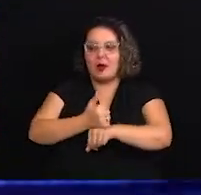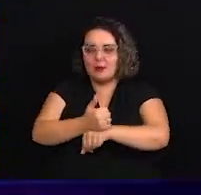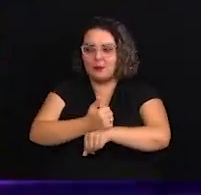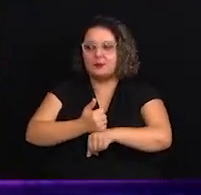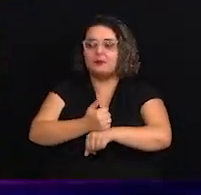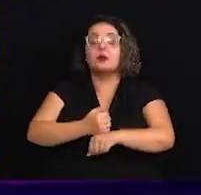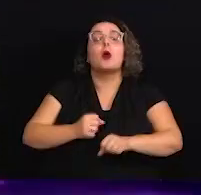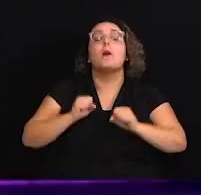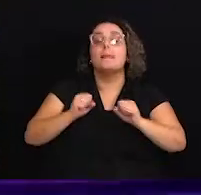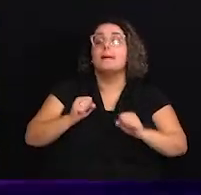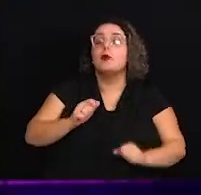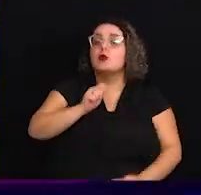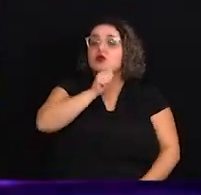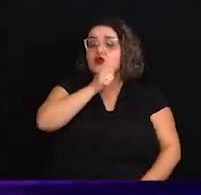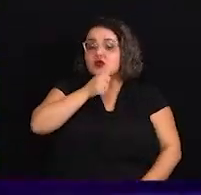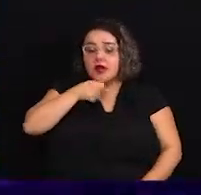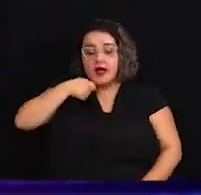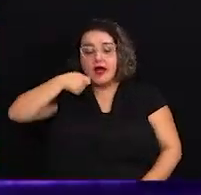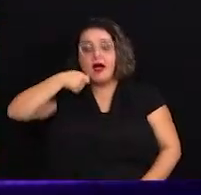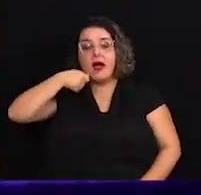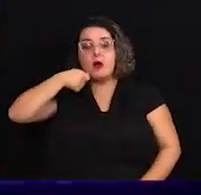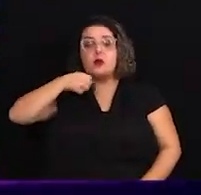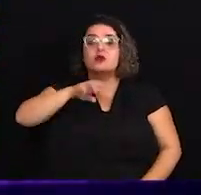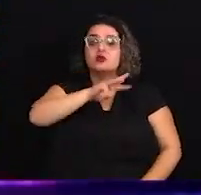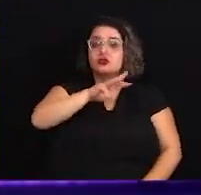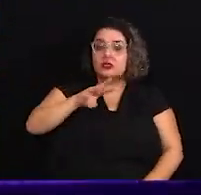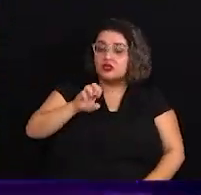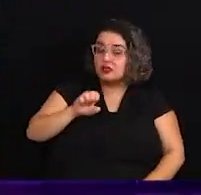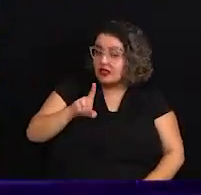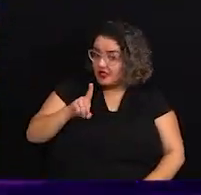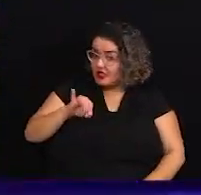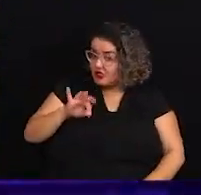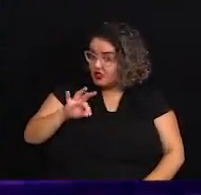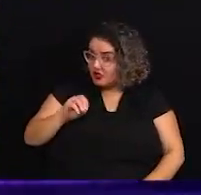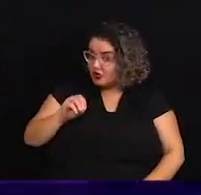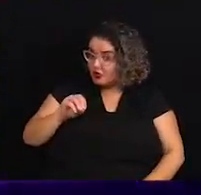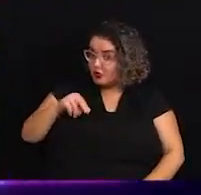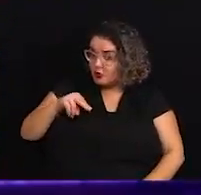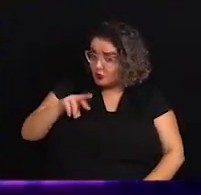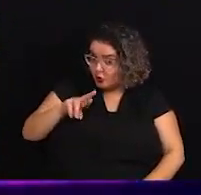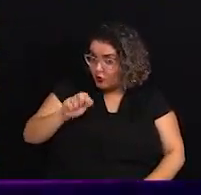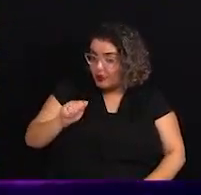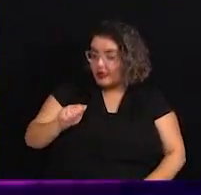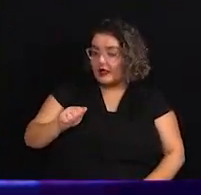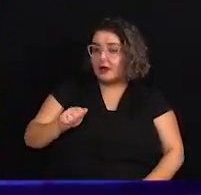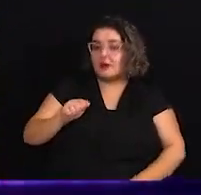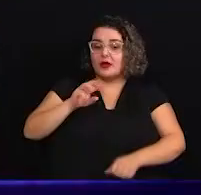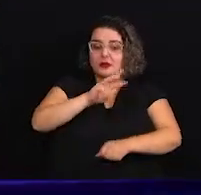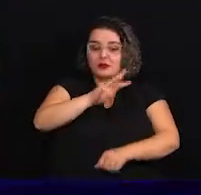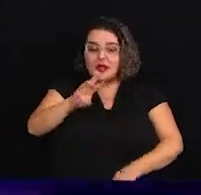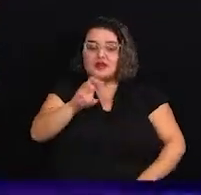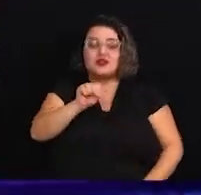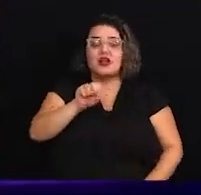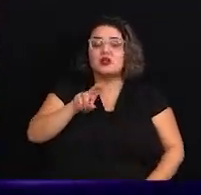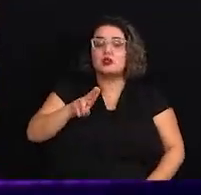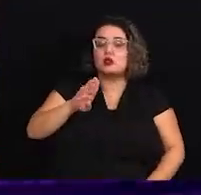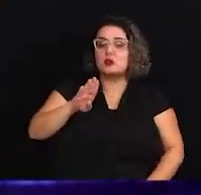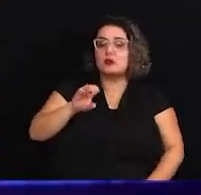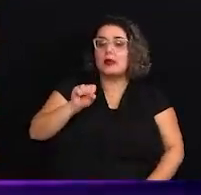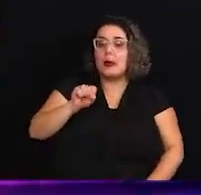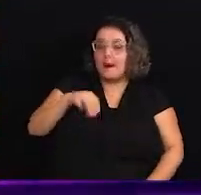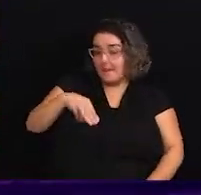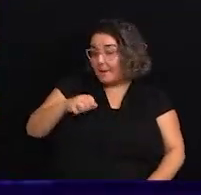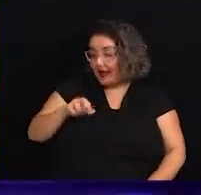pode entrar pela Amazon, você pode entrar pelo site da editora, você pode entrar pela Submarino. Então tem vários sites